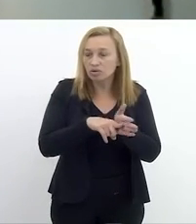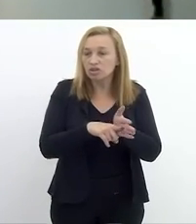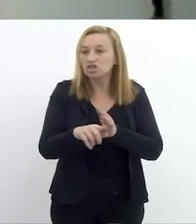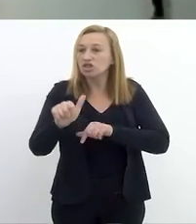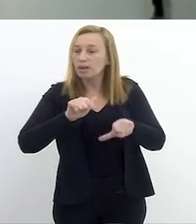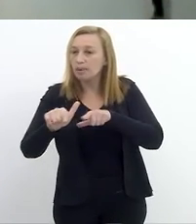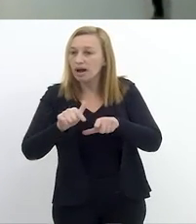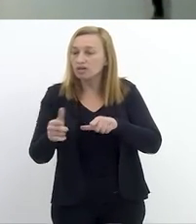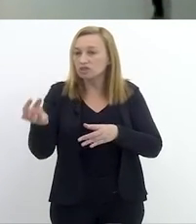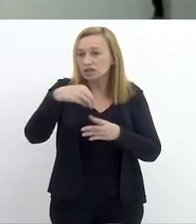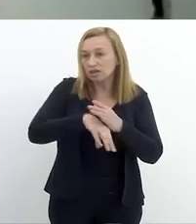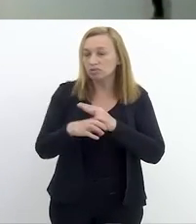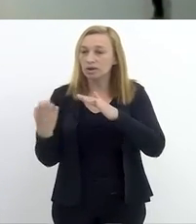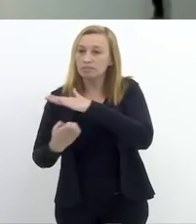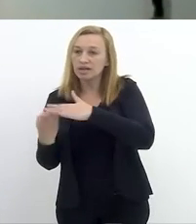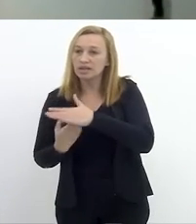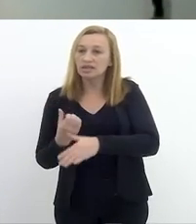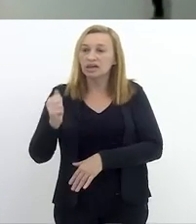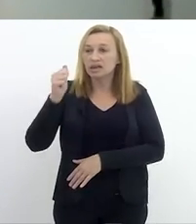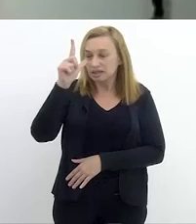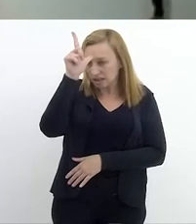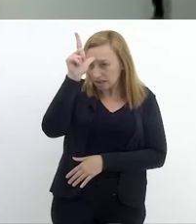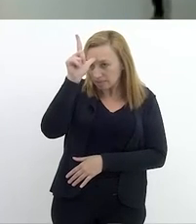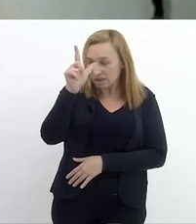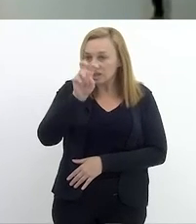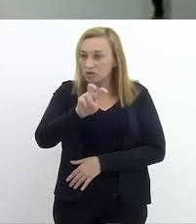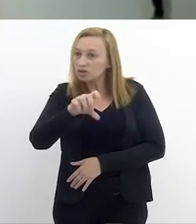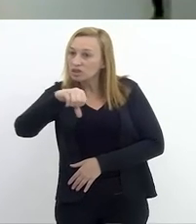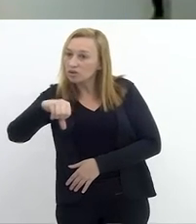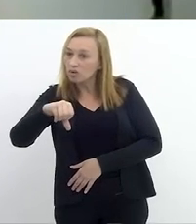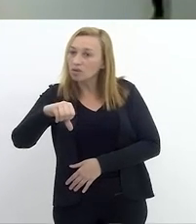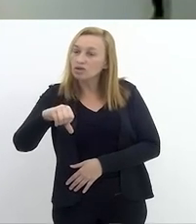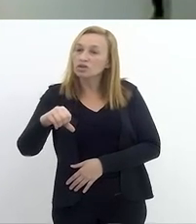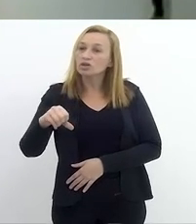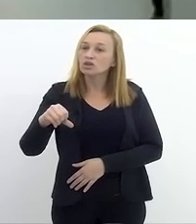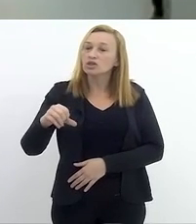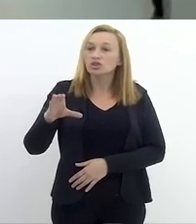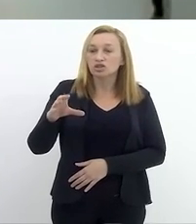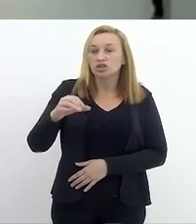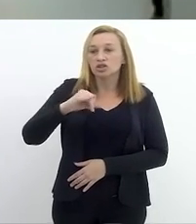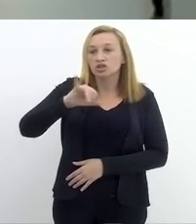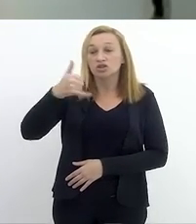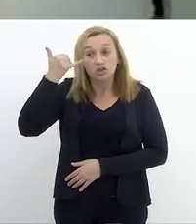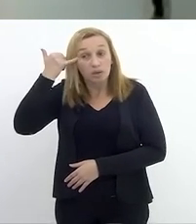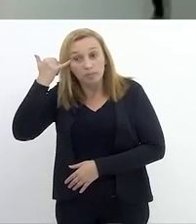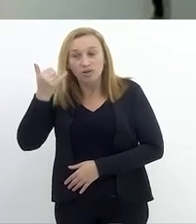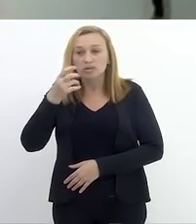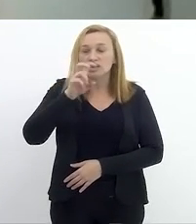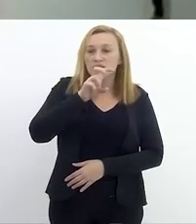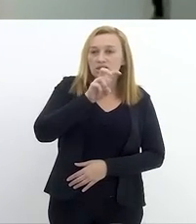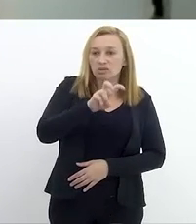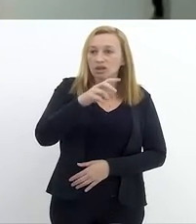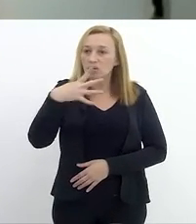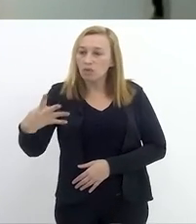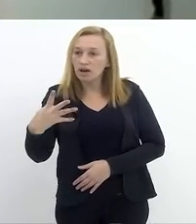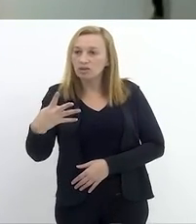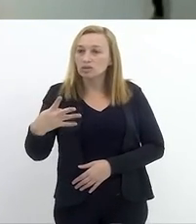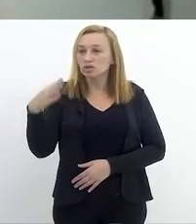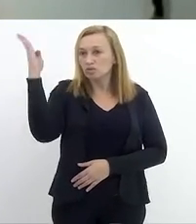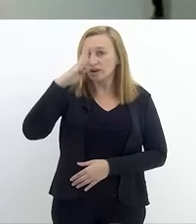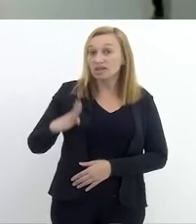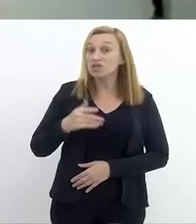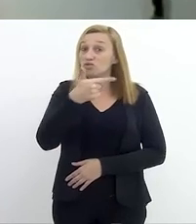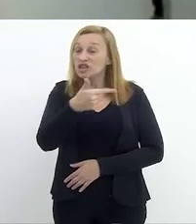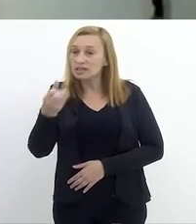pesquisadores trabalham em empresas. Na Alemanha, são 59%, no Japão, são 74% e no Brasil, são